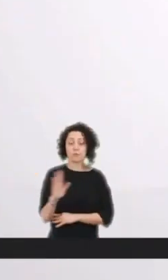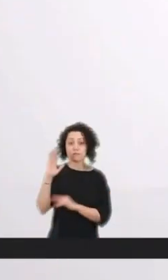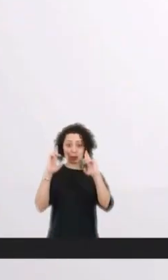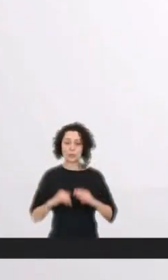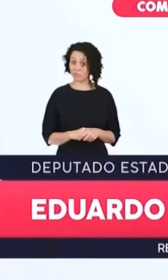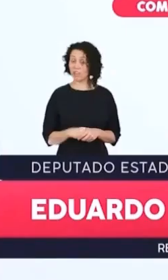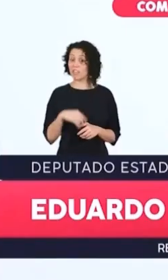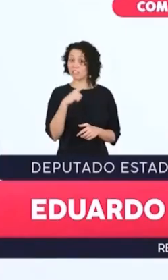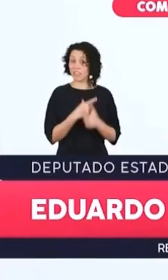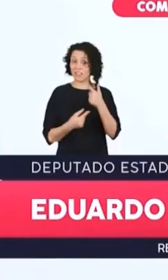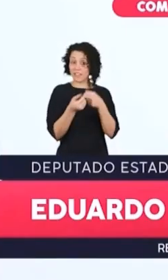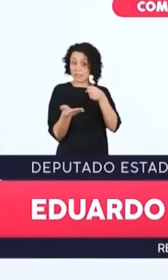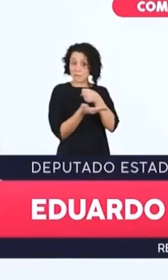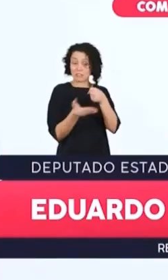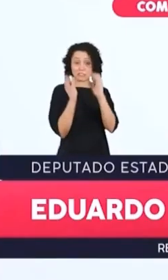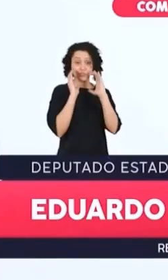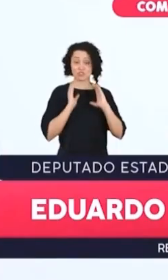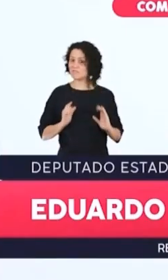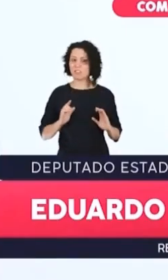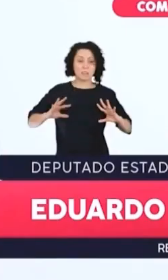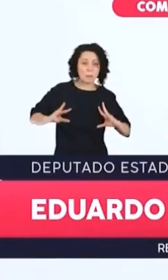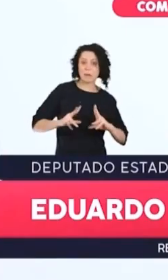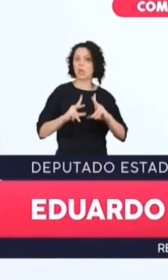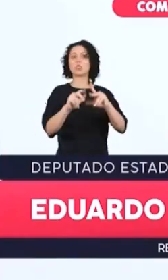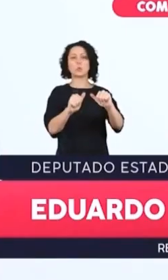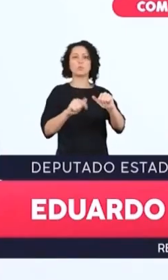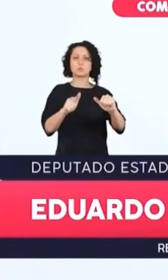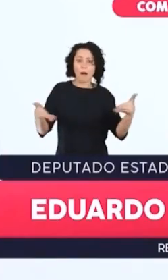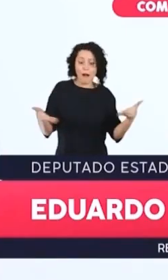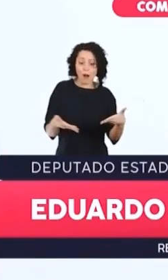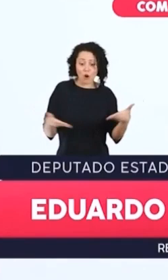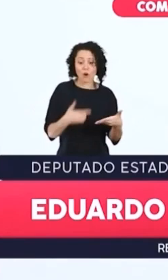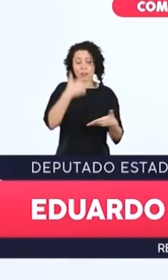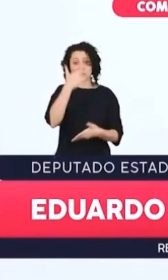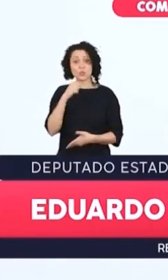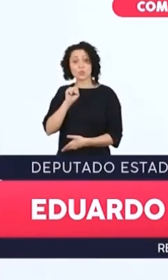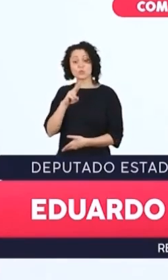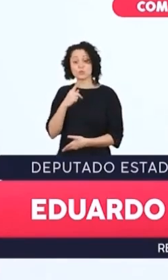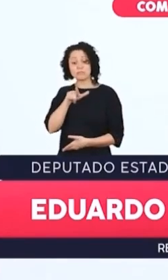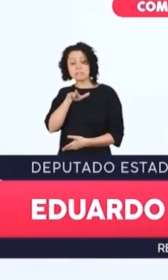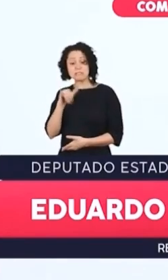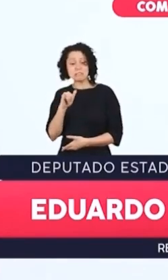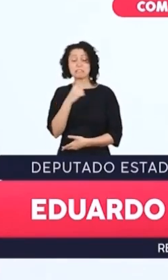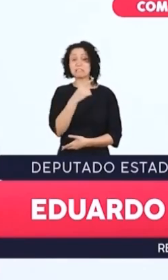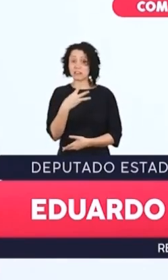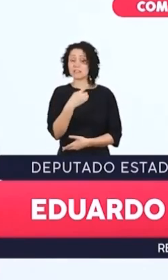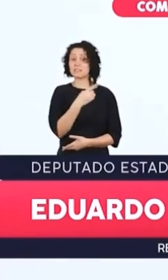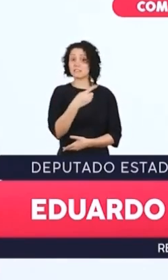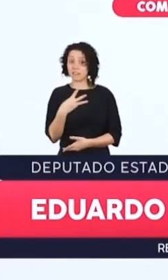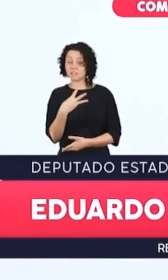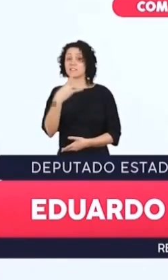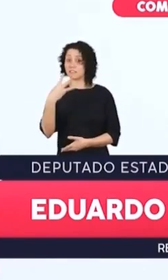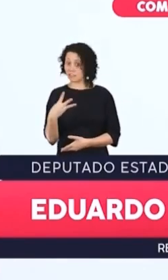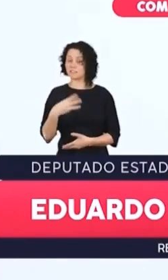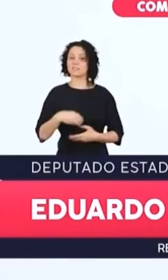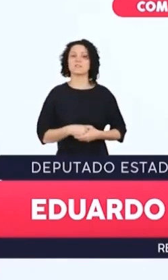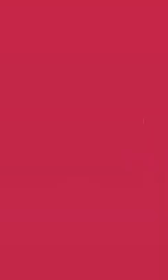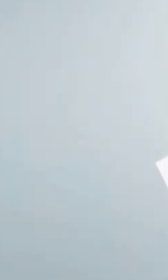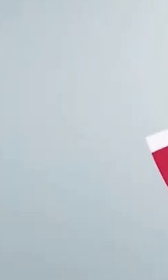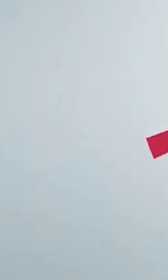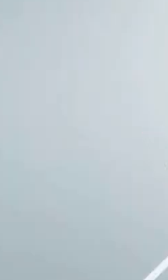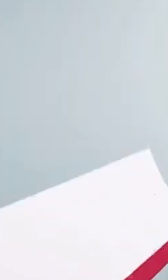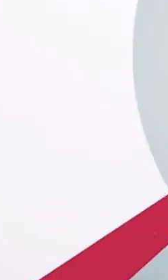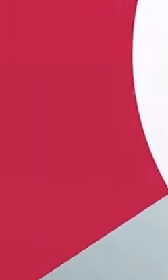Federação Brasil da Esperança. Renda básica de cidadania universal e incondicional já. Suplicy